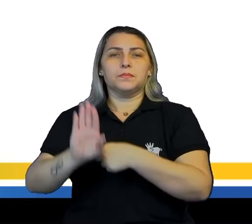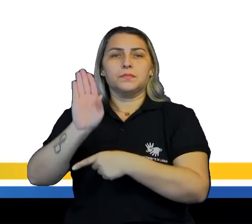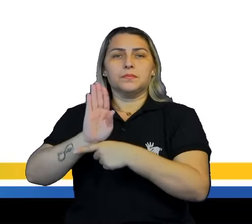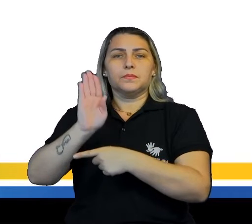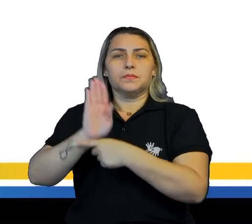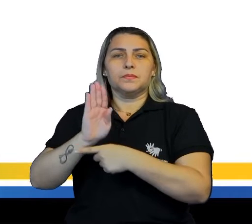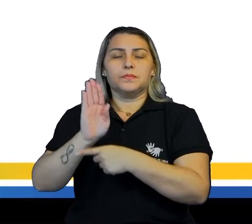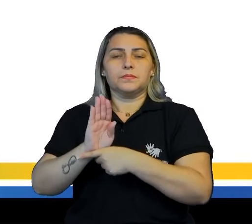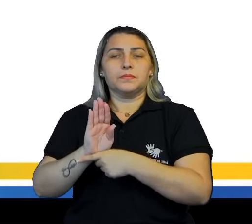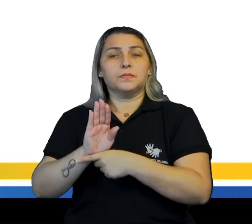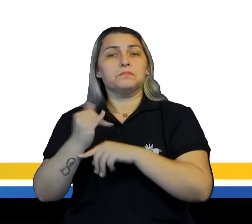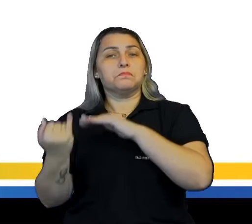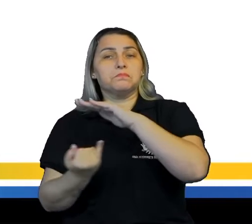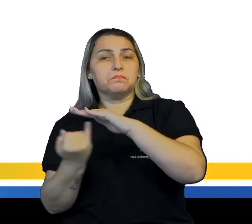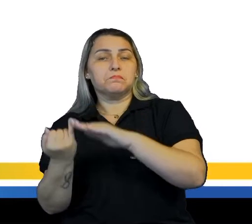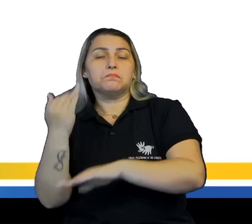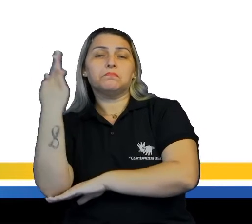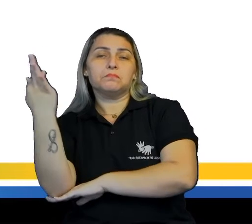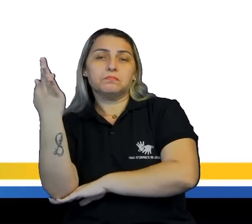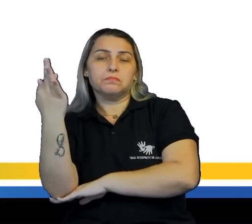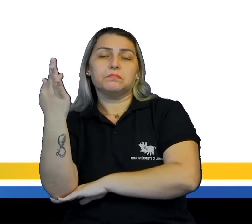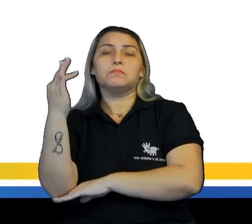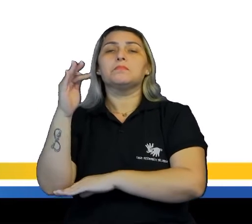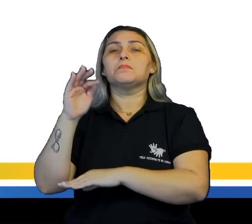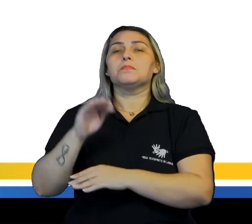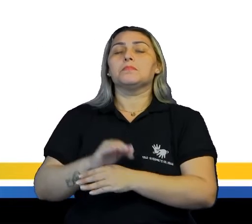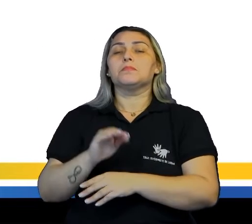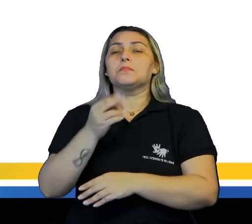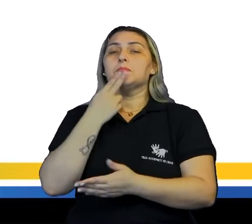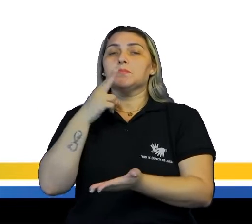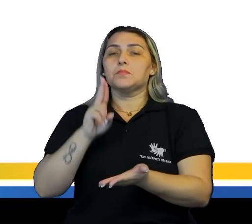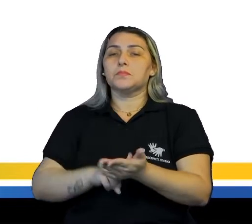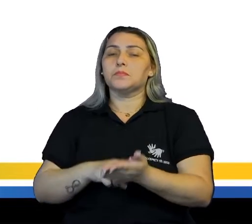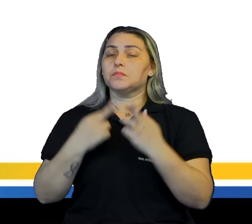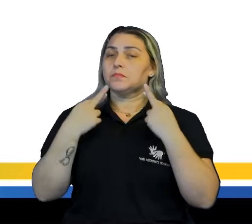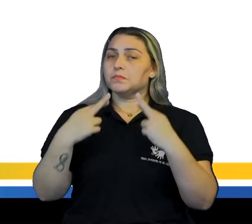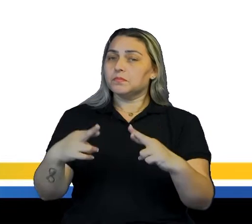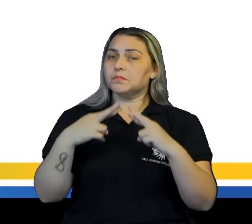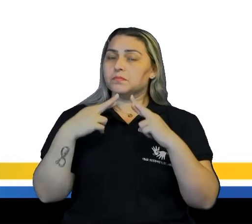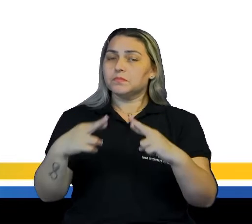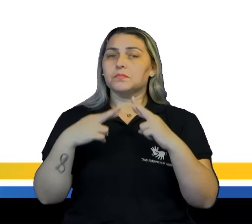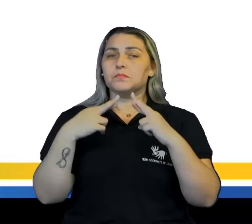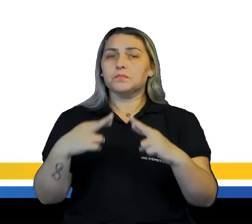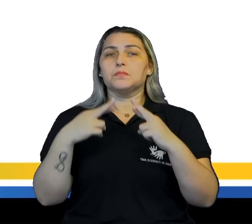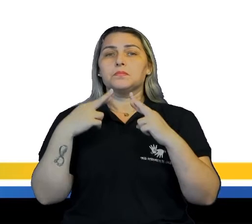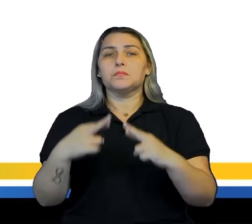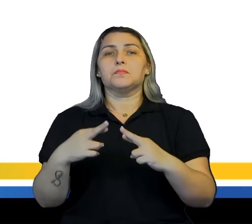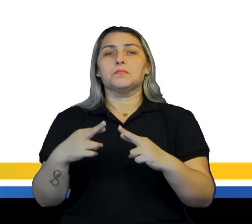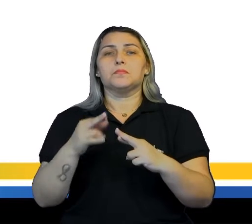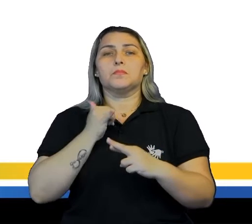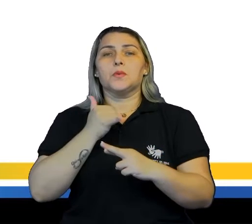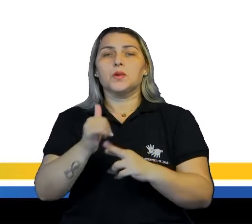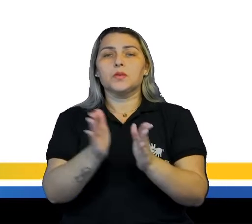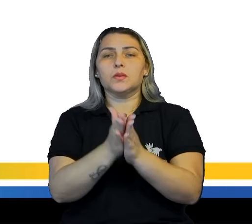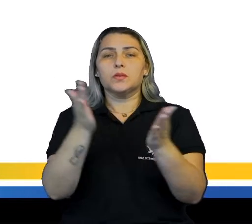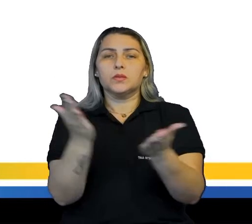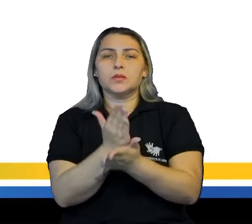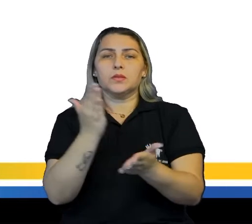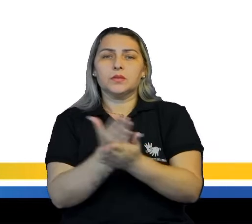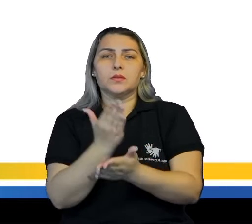amigo, linguagem formal ou informal? Em uma carta de reclamação para uma editora de